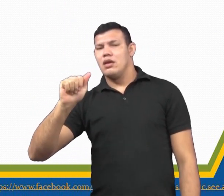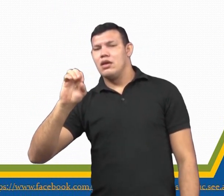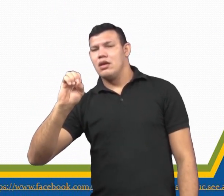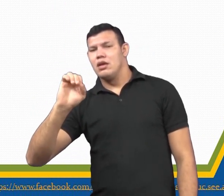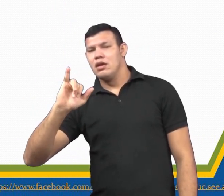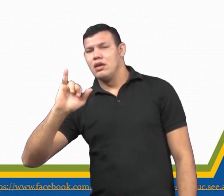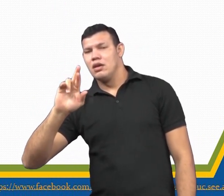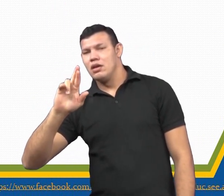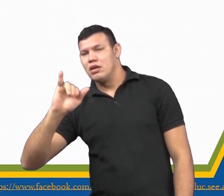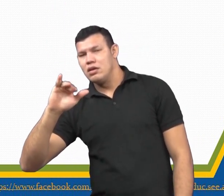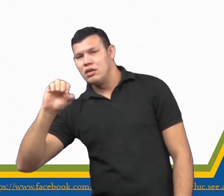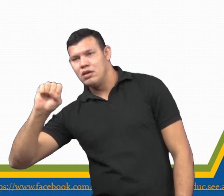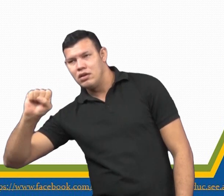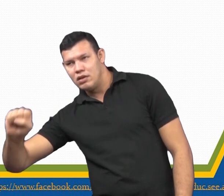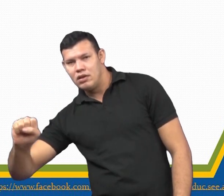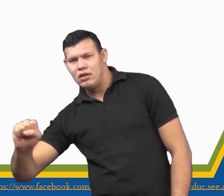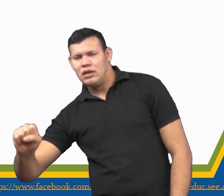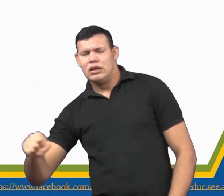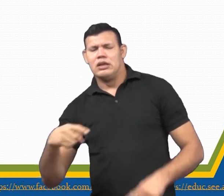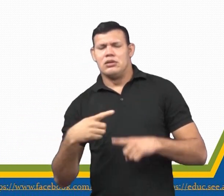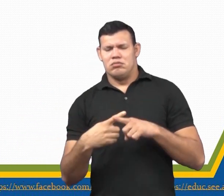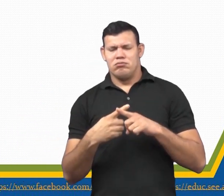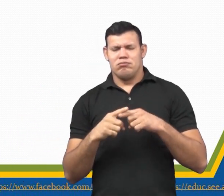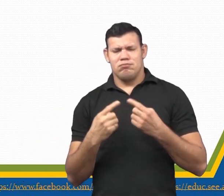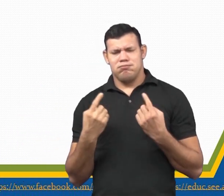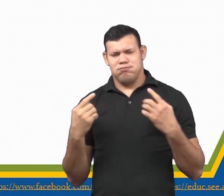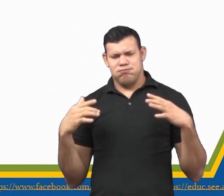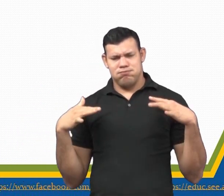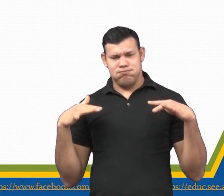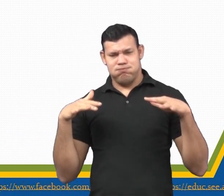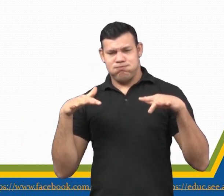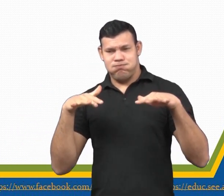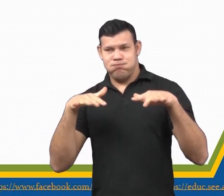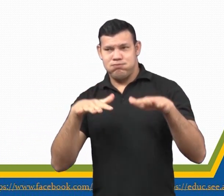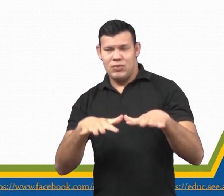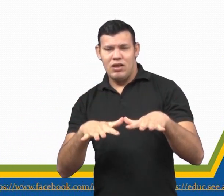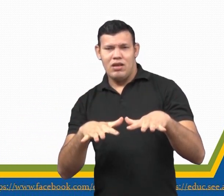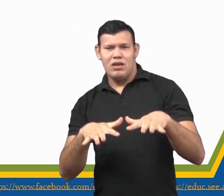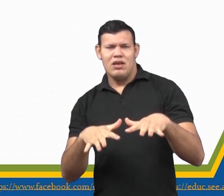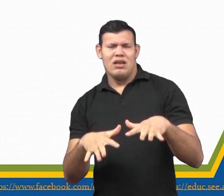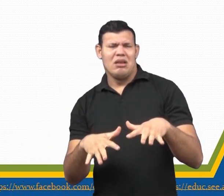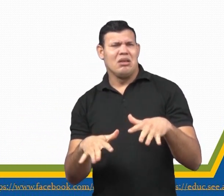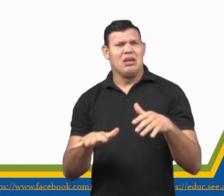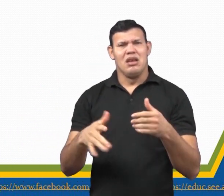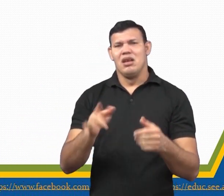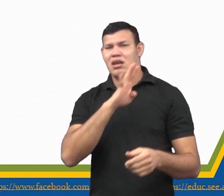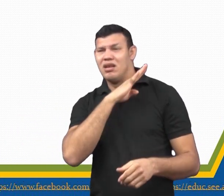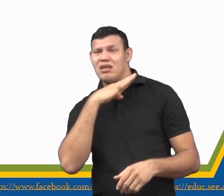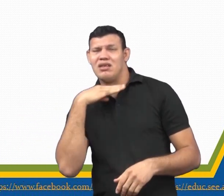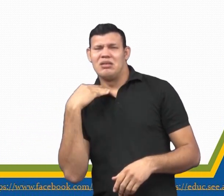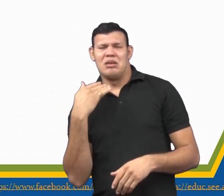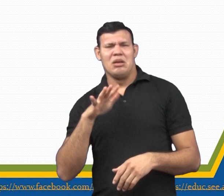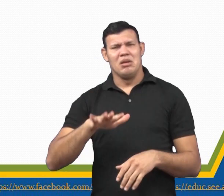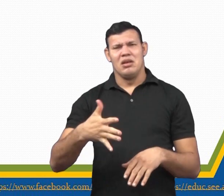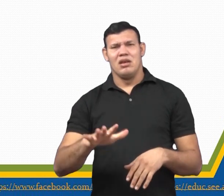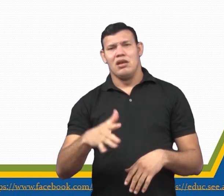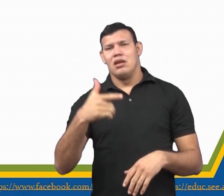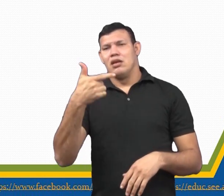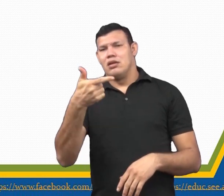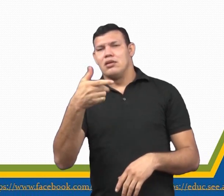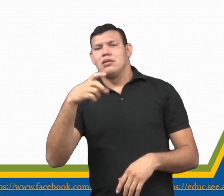resistência à ocupação e foram derrotados. Hoje não passam de 250 mil